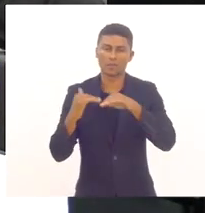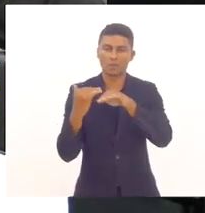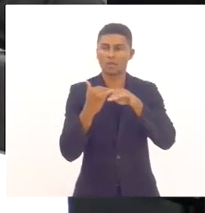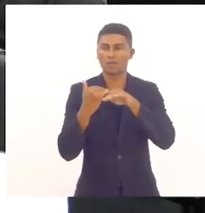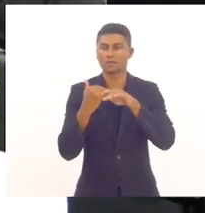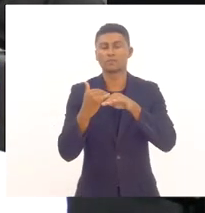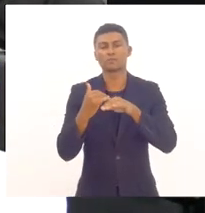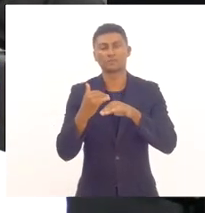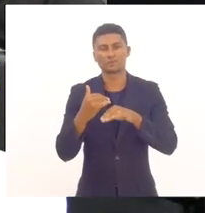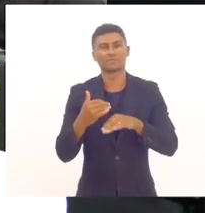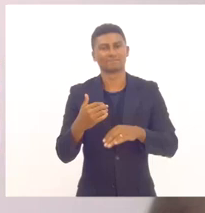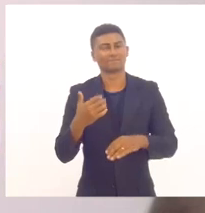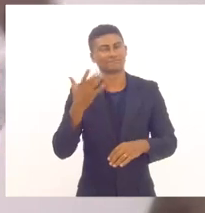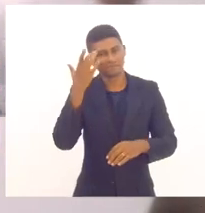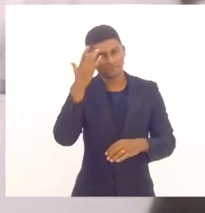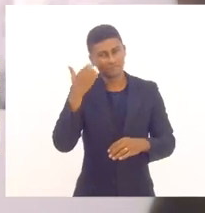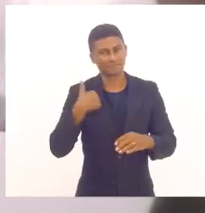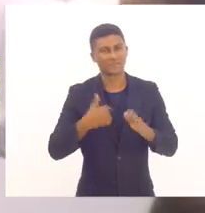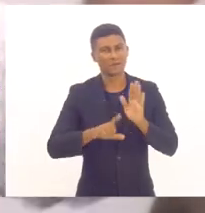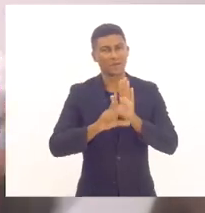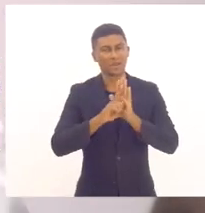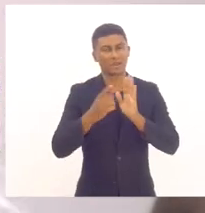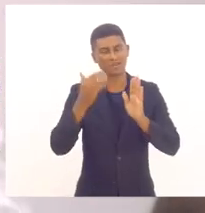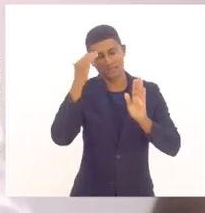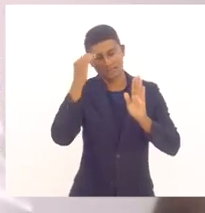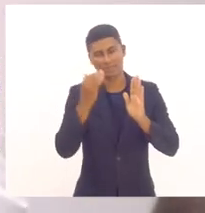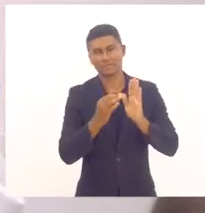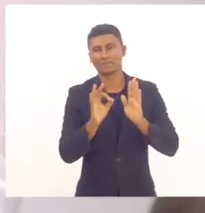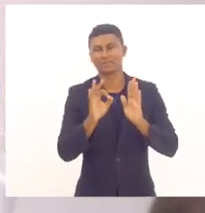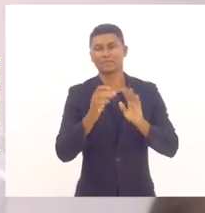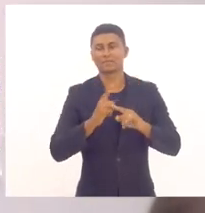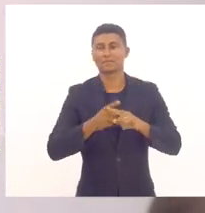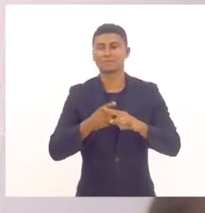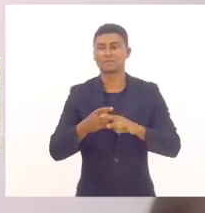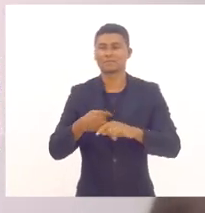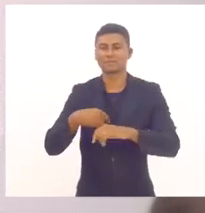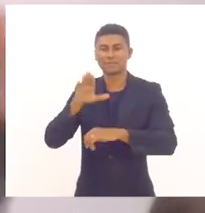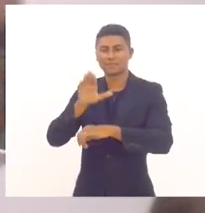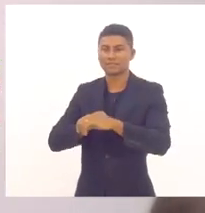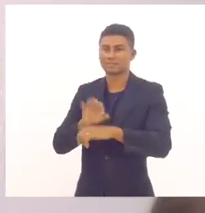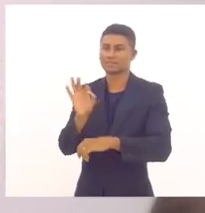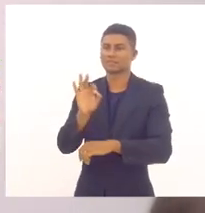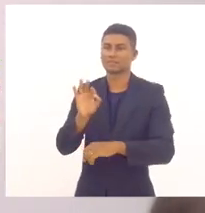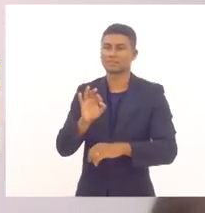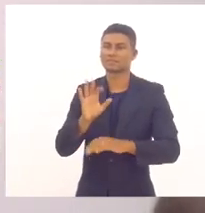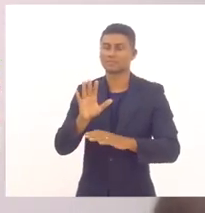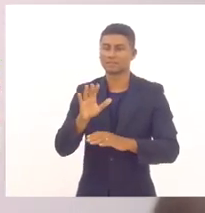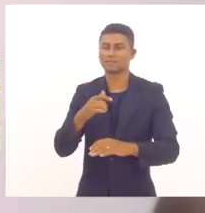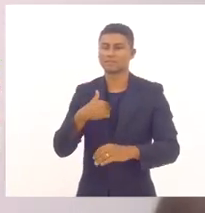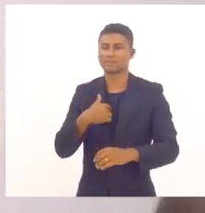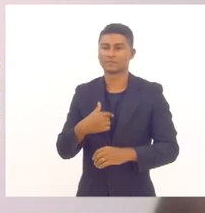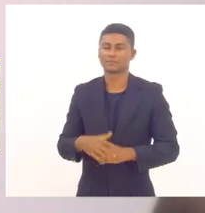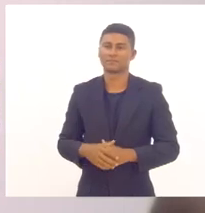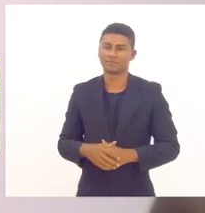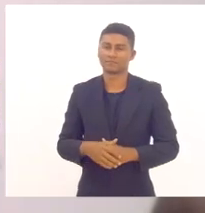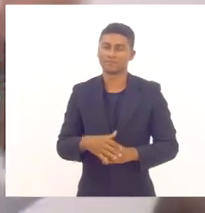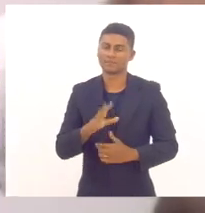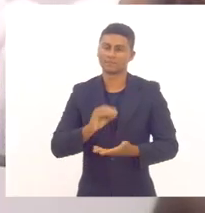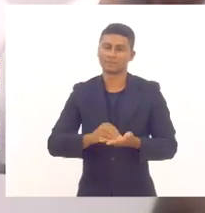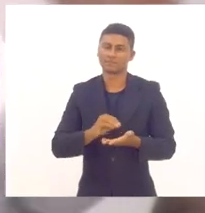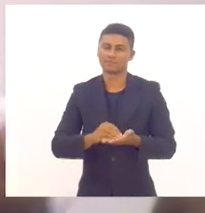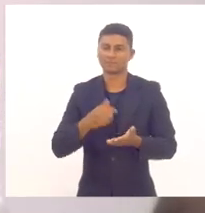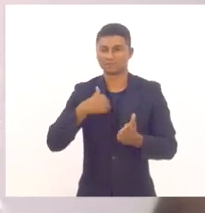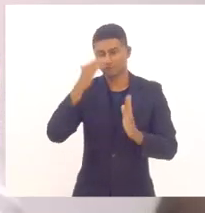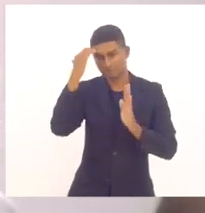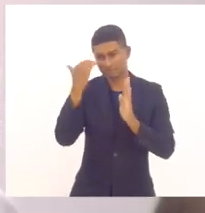enquadrado em alguma das minhas leis por não ter chamado a contramestra, fazer um cúmplice em cima de mim. Então você